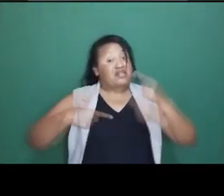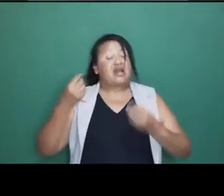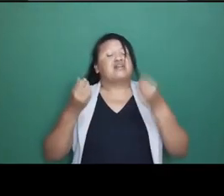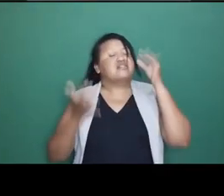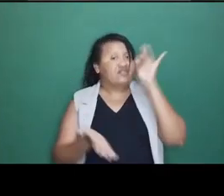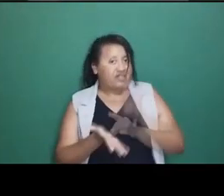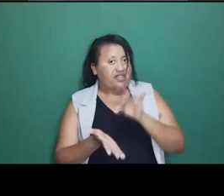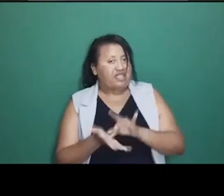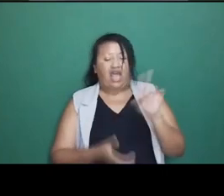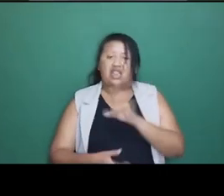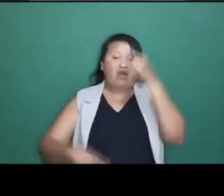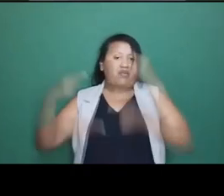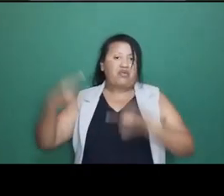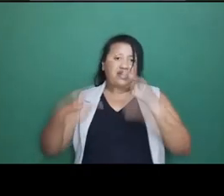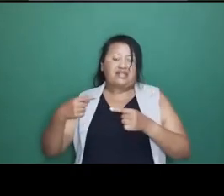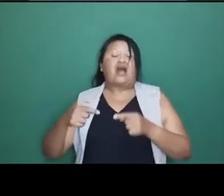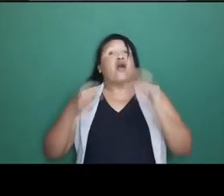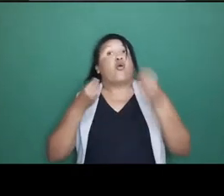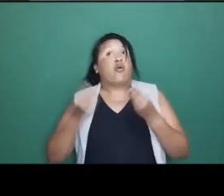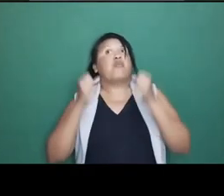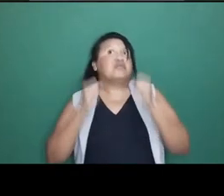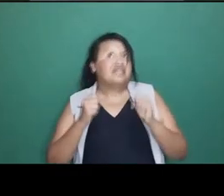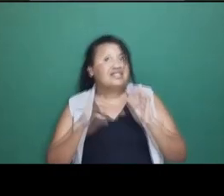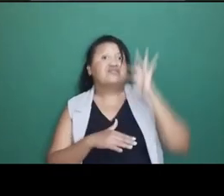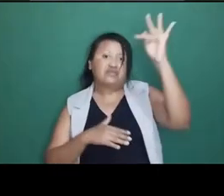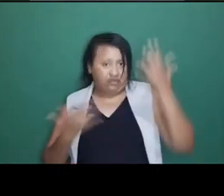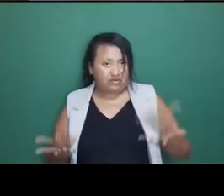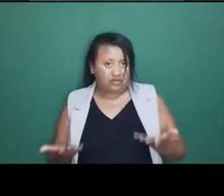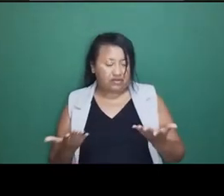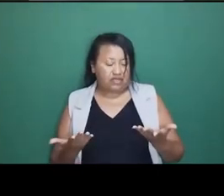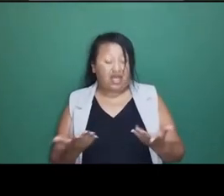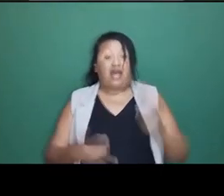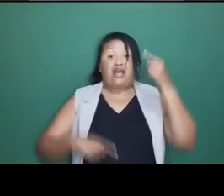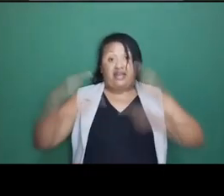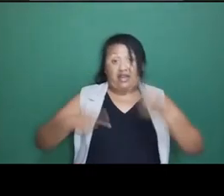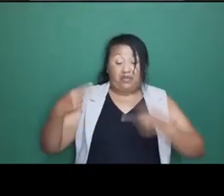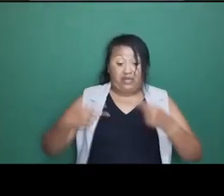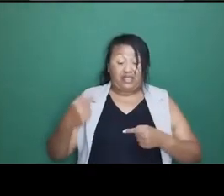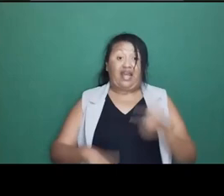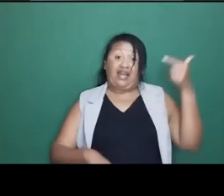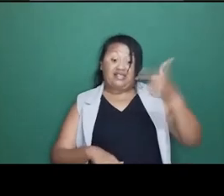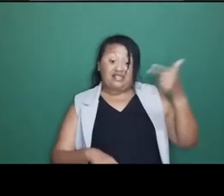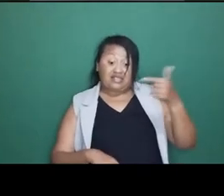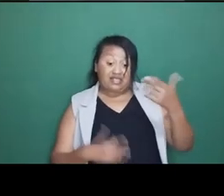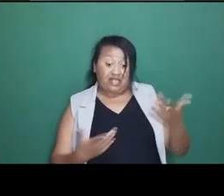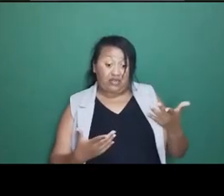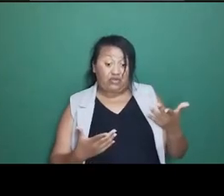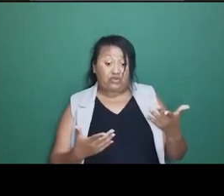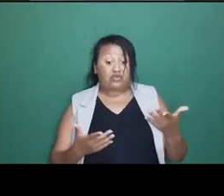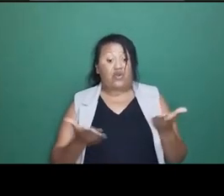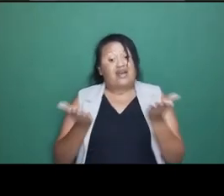Ela É não a política como deveria ser e a política segundo essa escritura